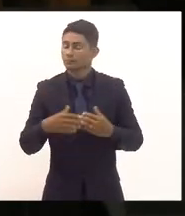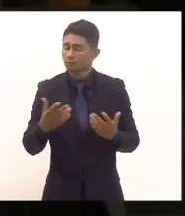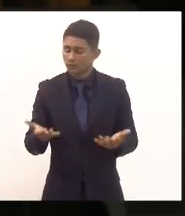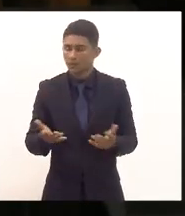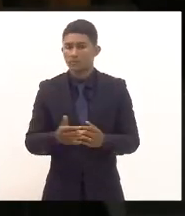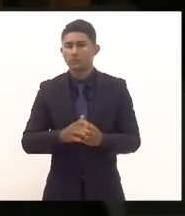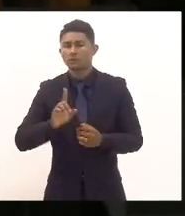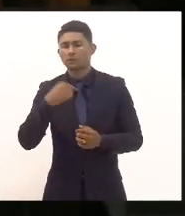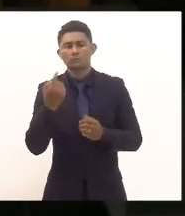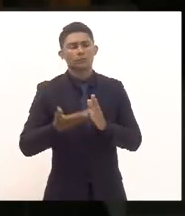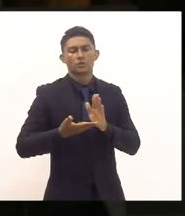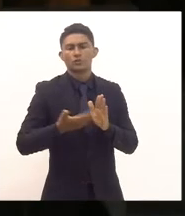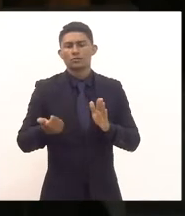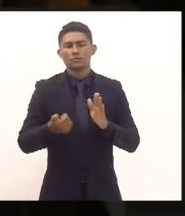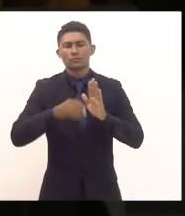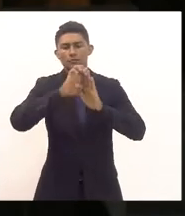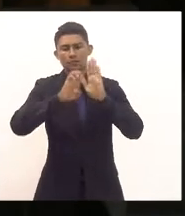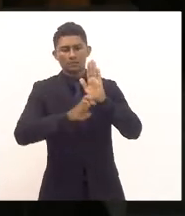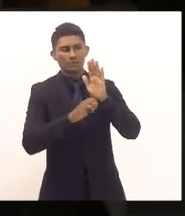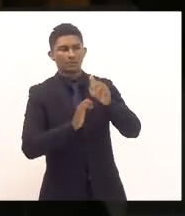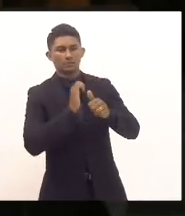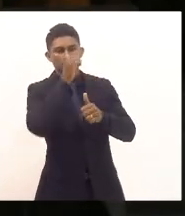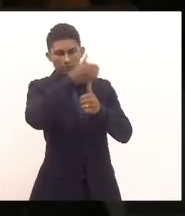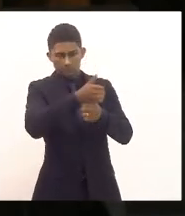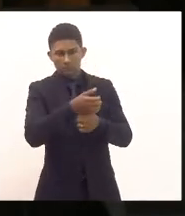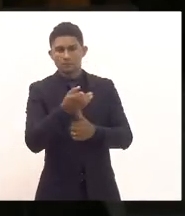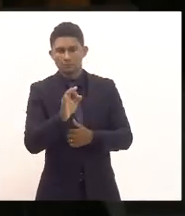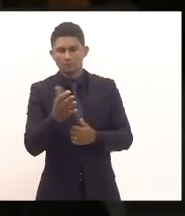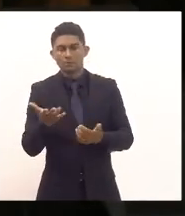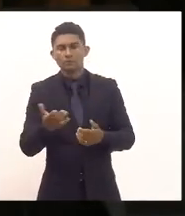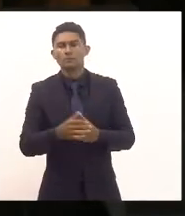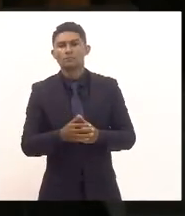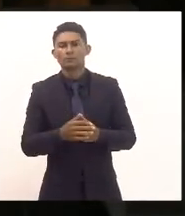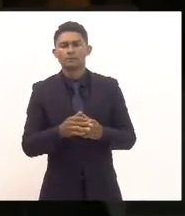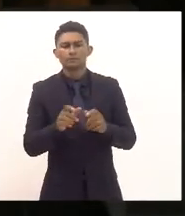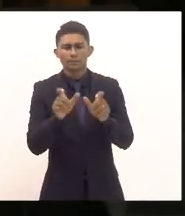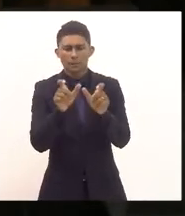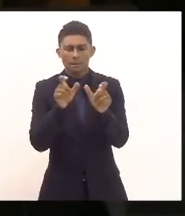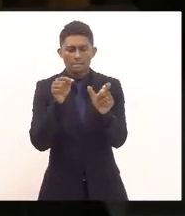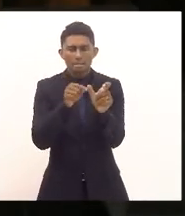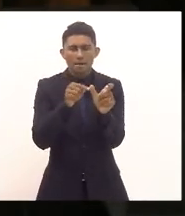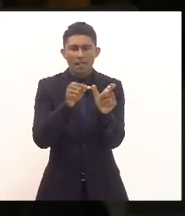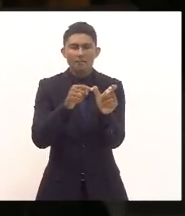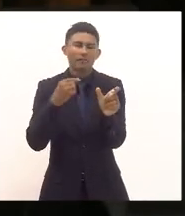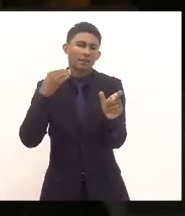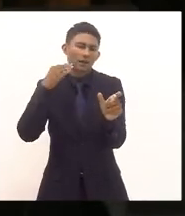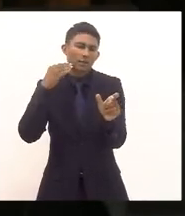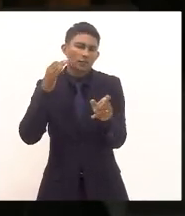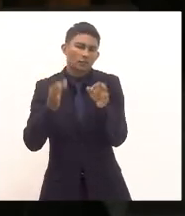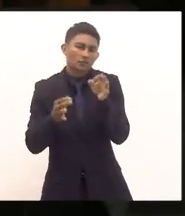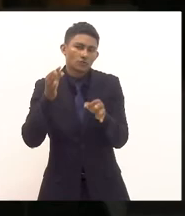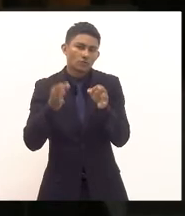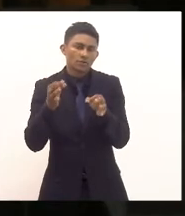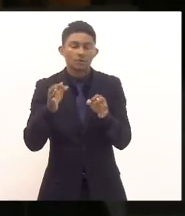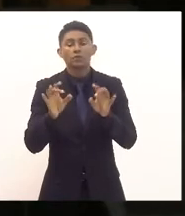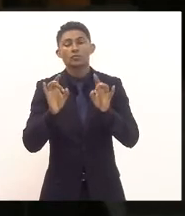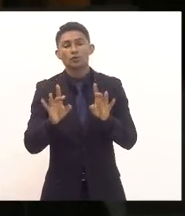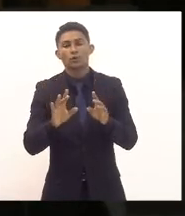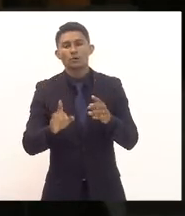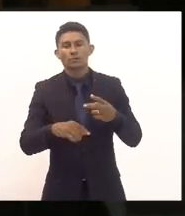tiramos fizer uma Emenda modificativa retiramos a palavra juízes ficou só